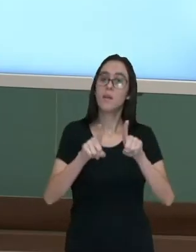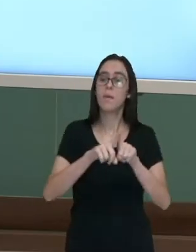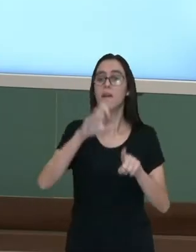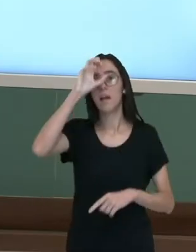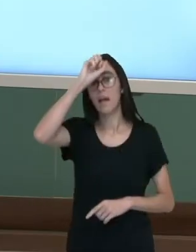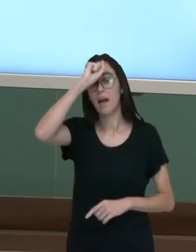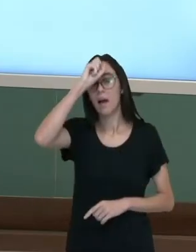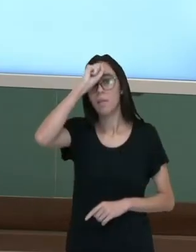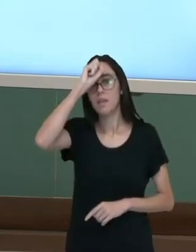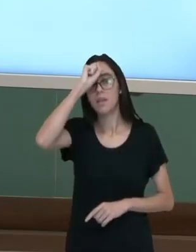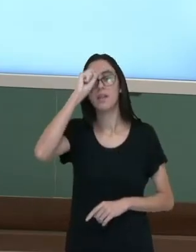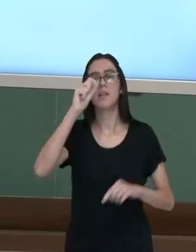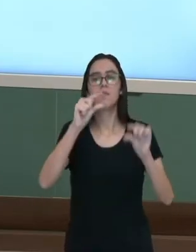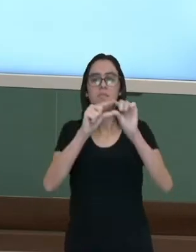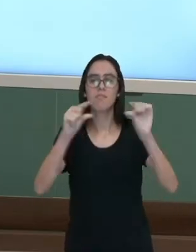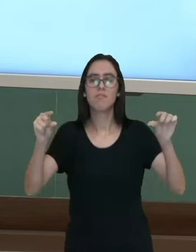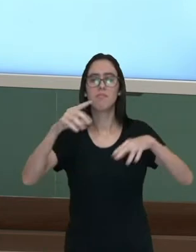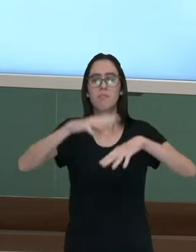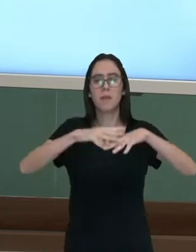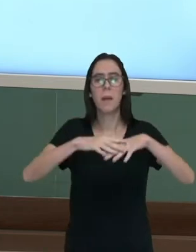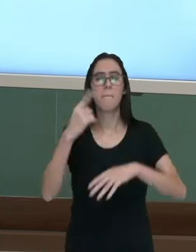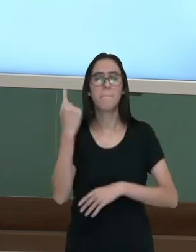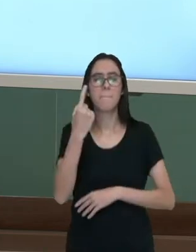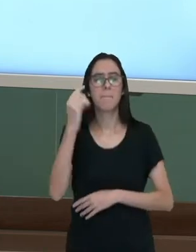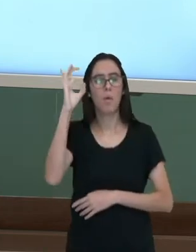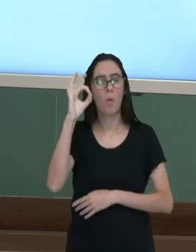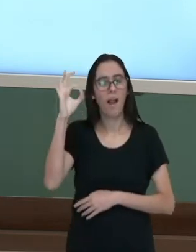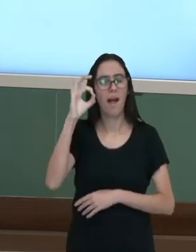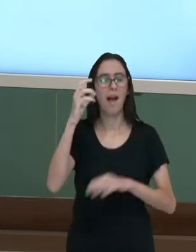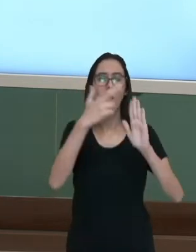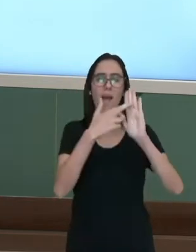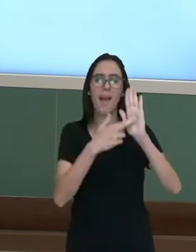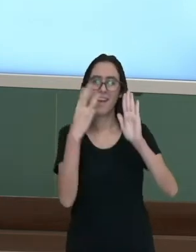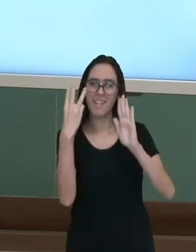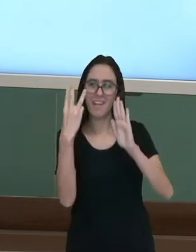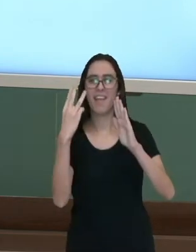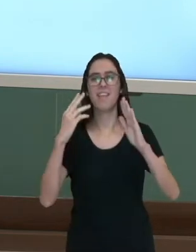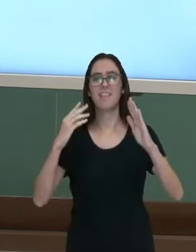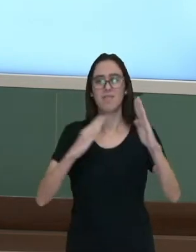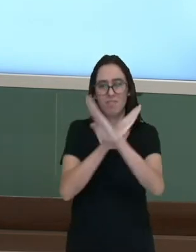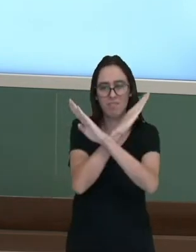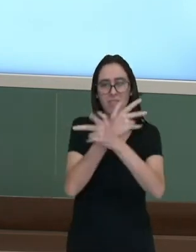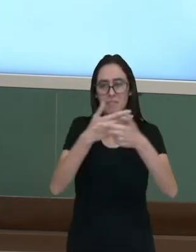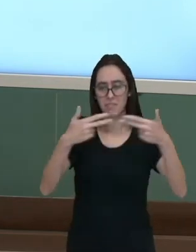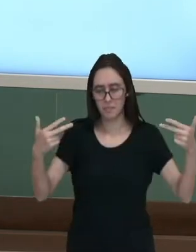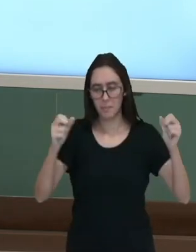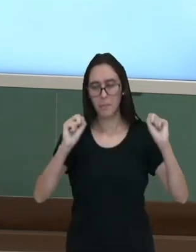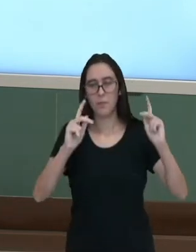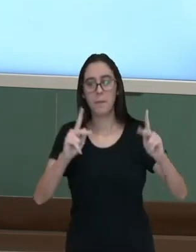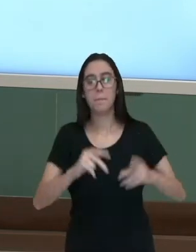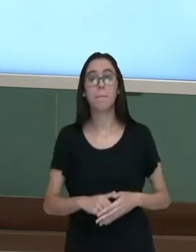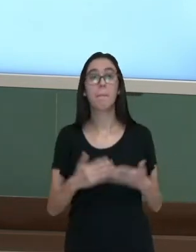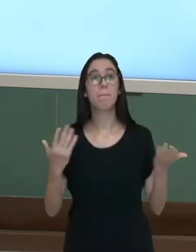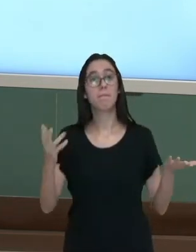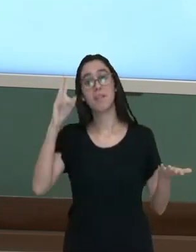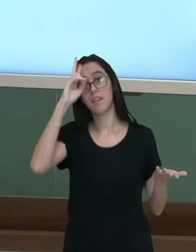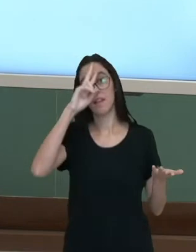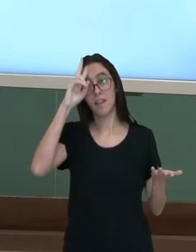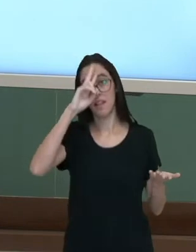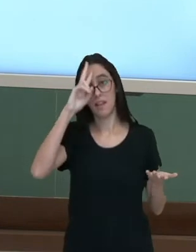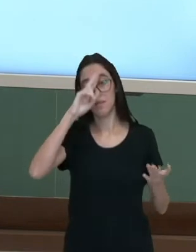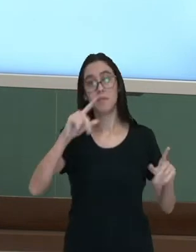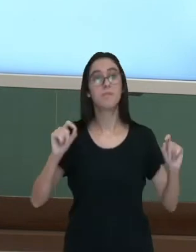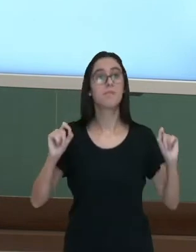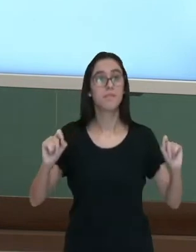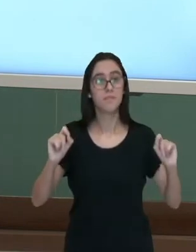de equações de primeiro grau e regra de 3 aí por diante, ok? Bem, relembrando, né, vamos falar um pouquinho sobre a